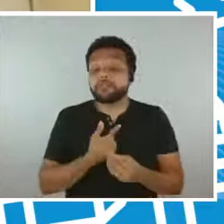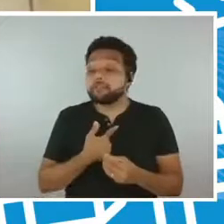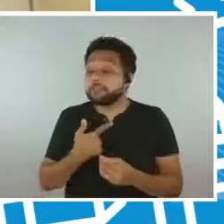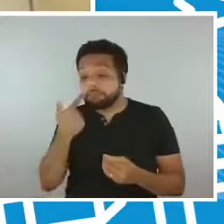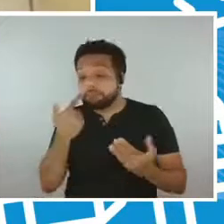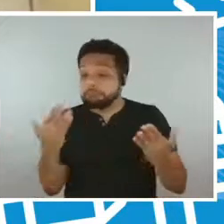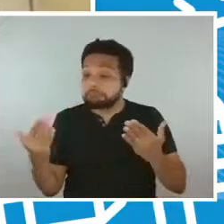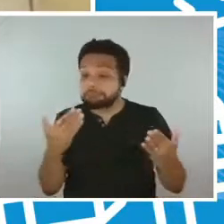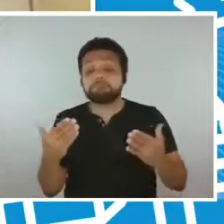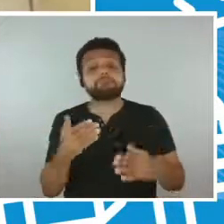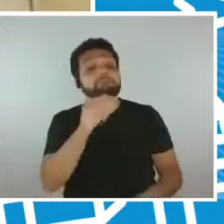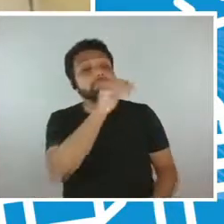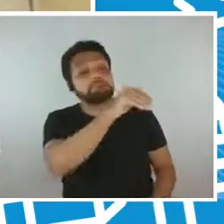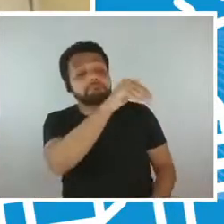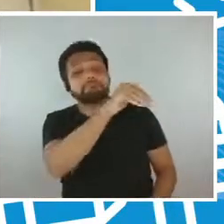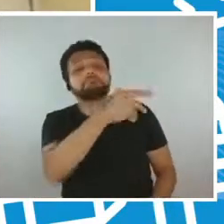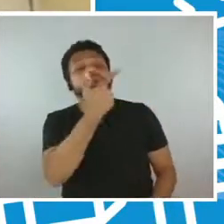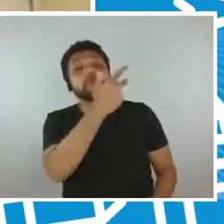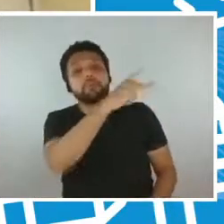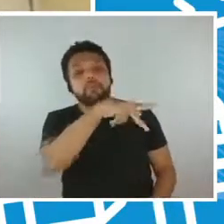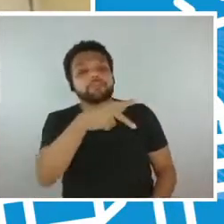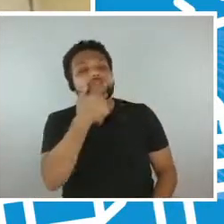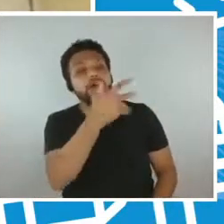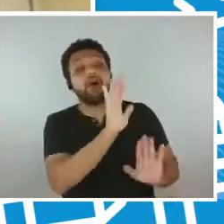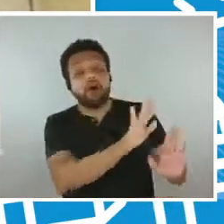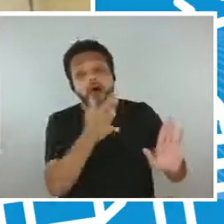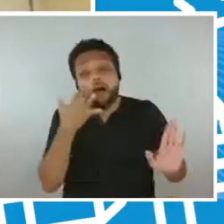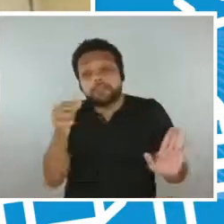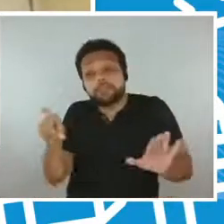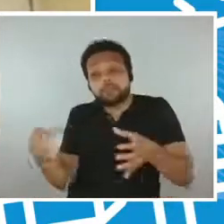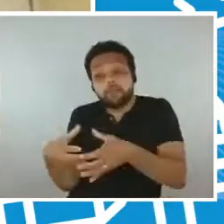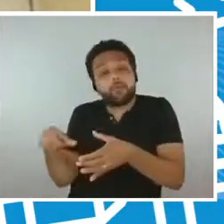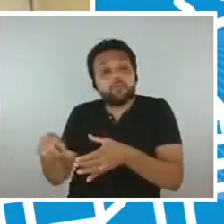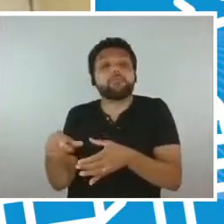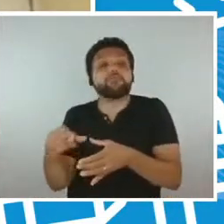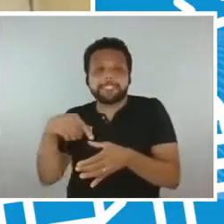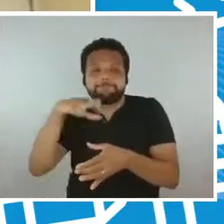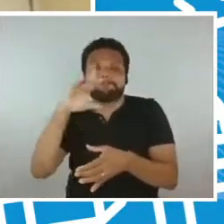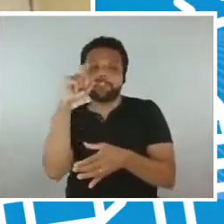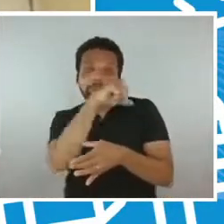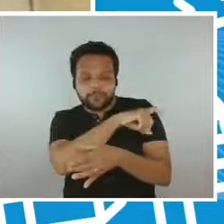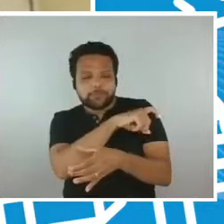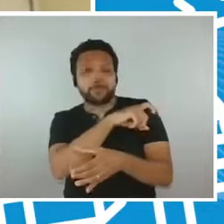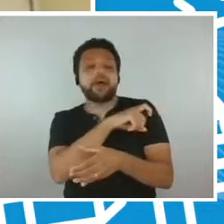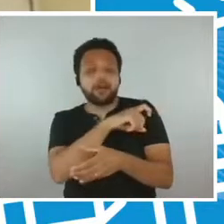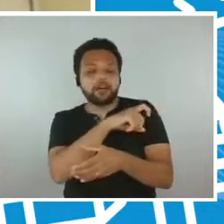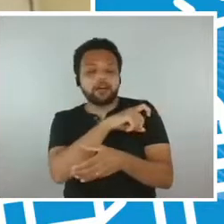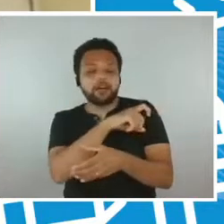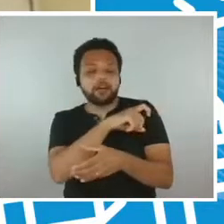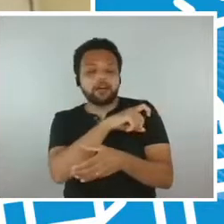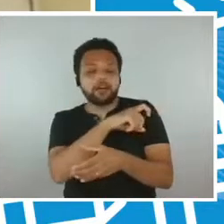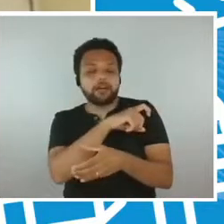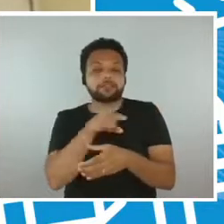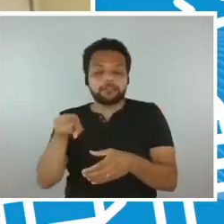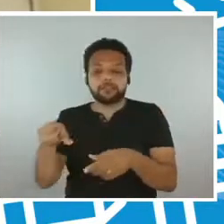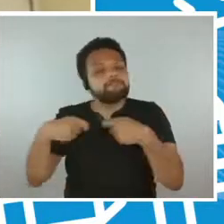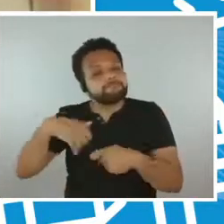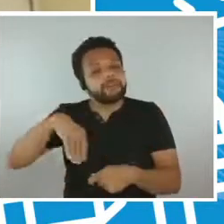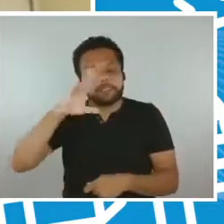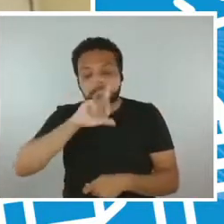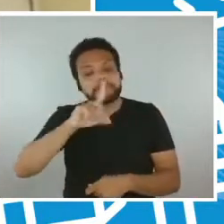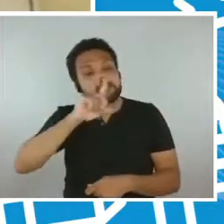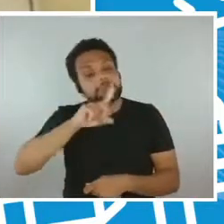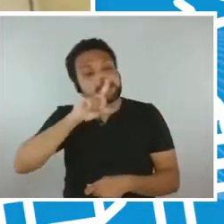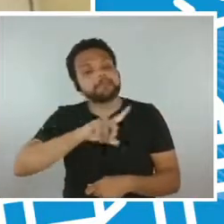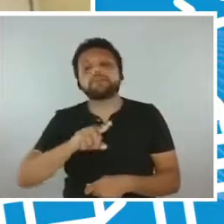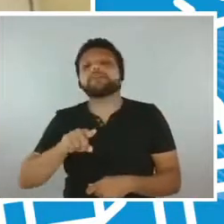é heterogênea, mas heterogênea de forma bem estratificada. As dependências de conteúdo, as maiores falhas estão aqui